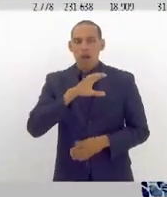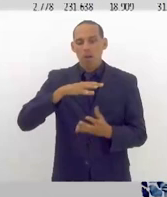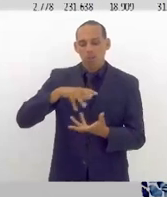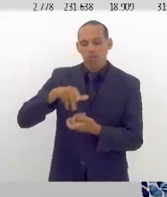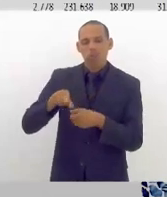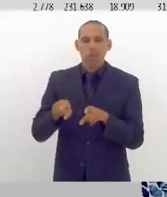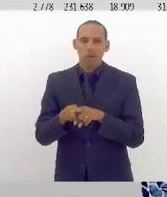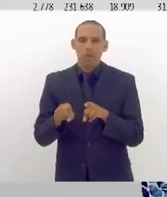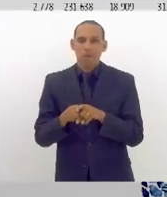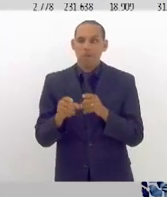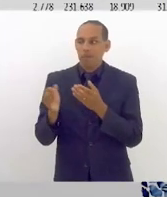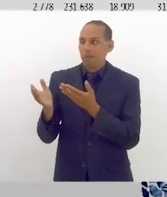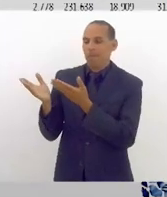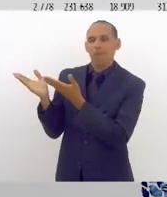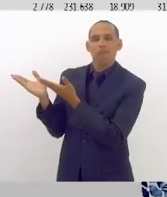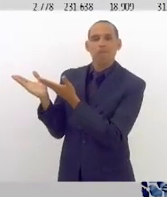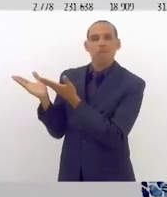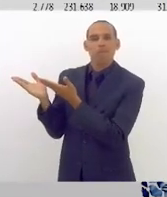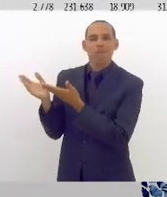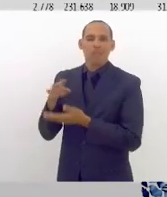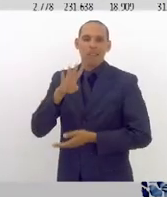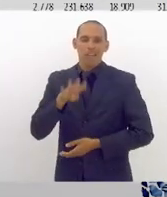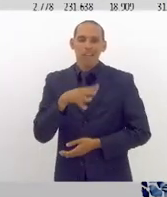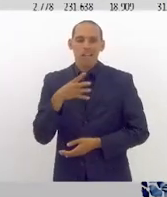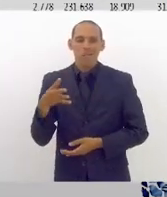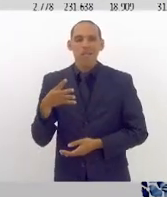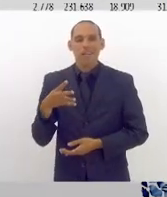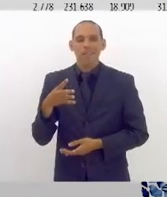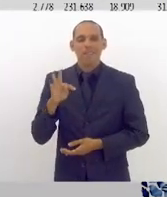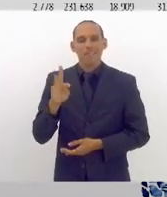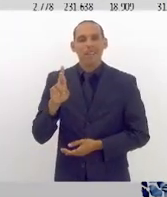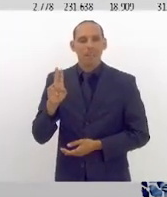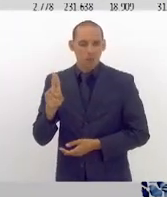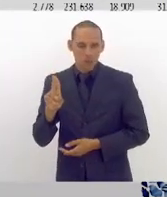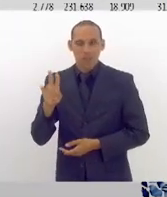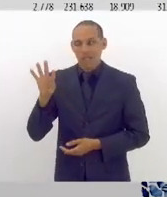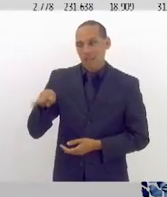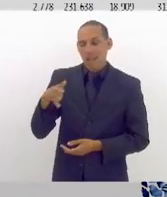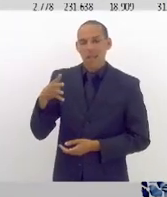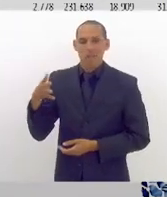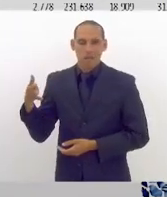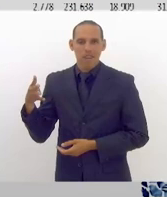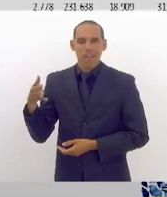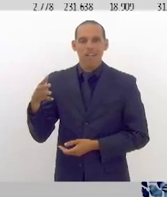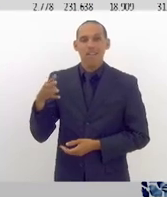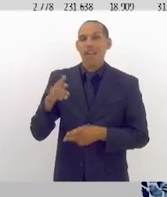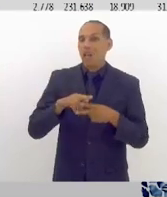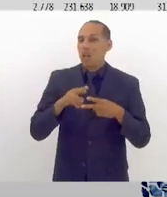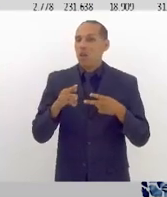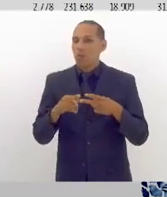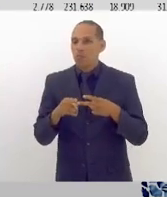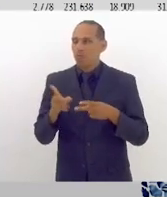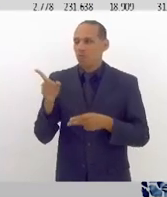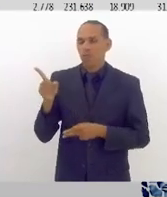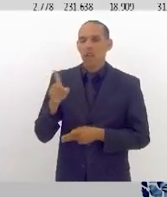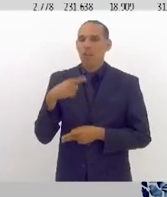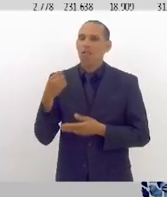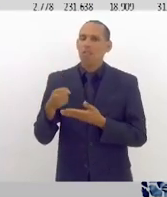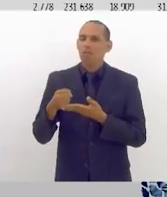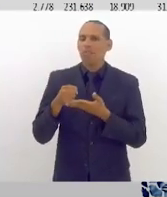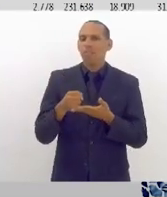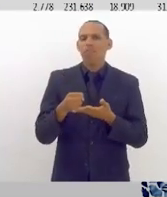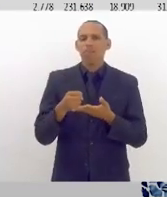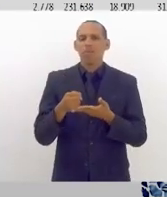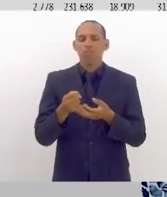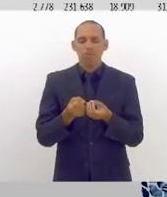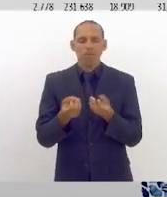Essa é a tabela de recursos é para o caso mais agregado que a gente vai disponibilizar a gente